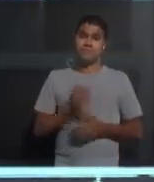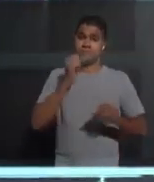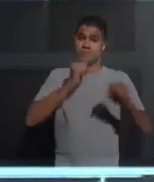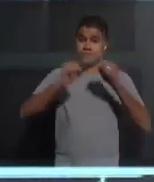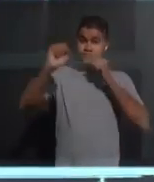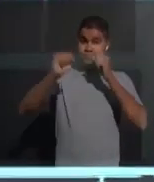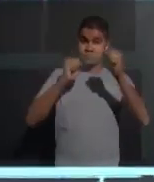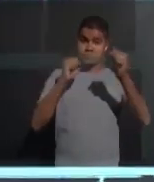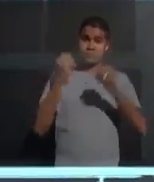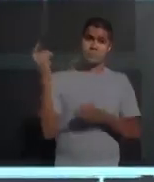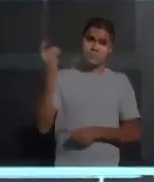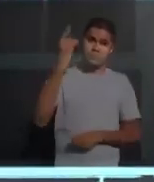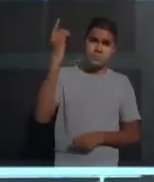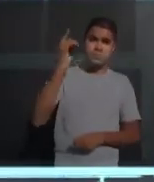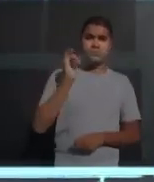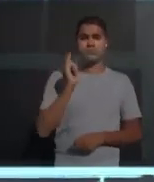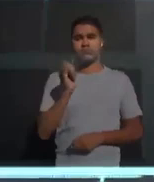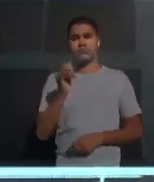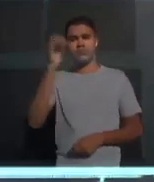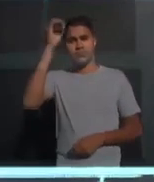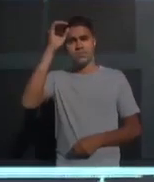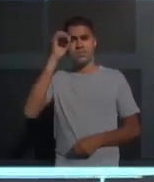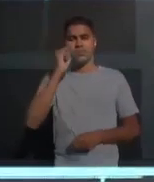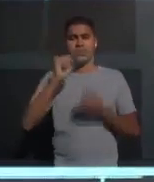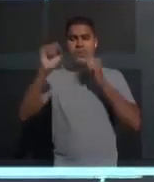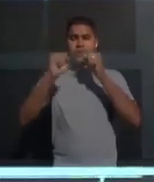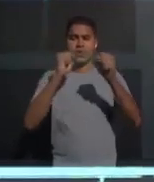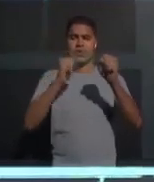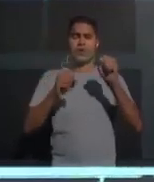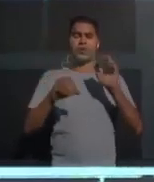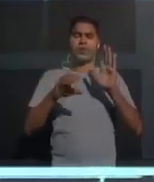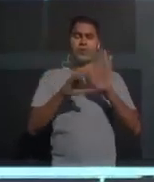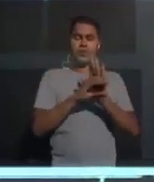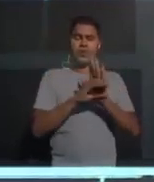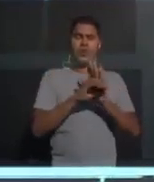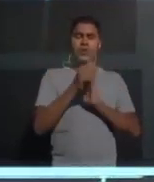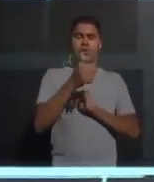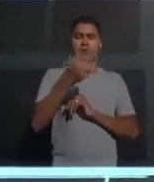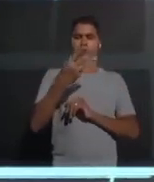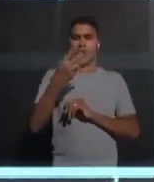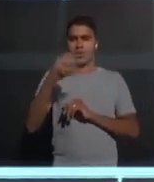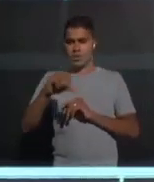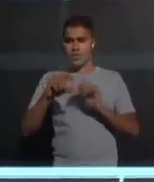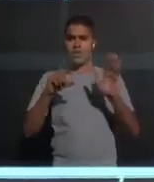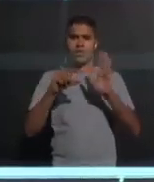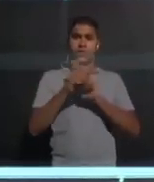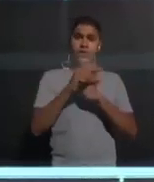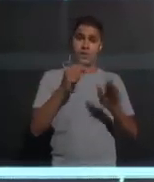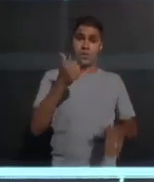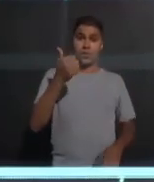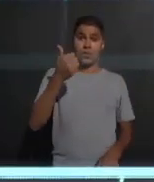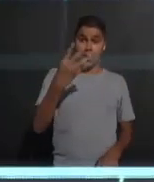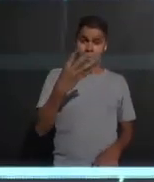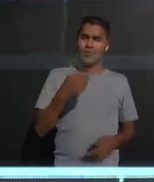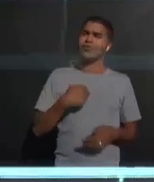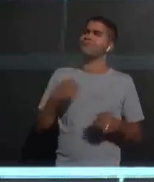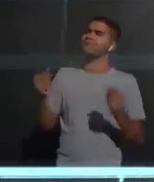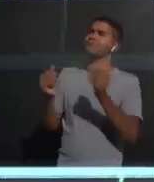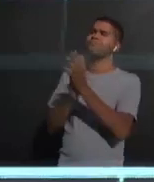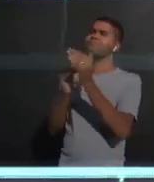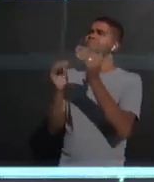davi elitizar no salmo 139 14 o seguinte eu te louvarei porque de um modo